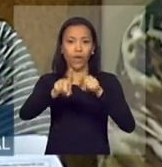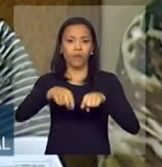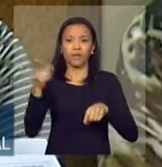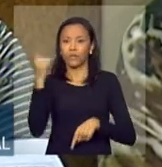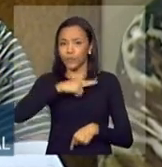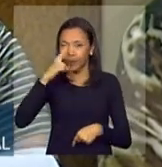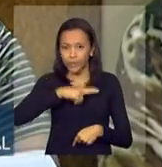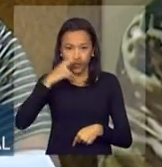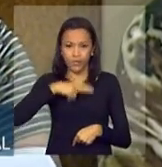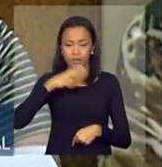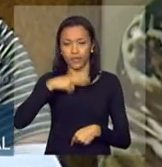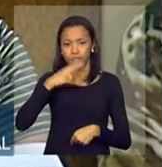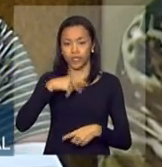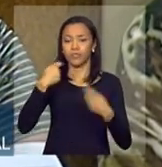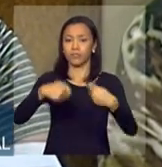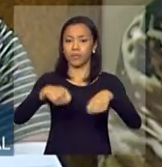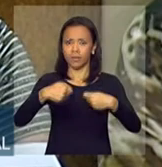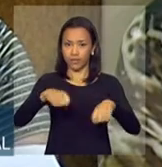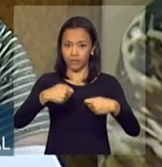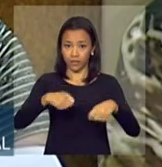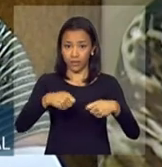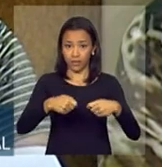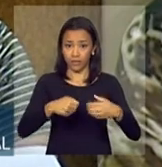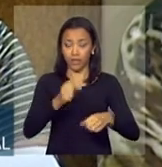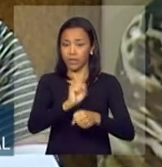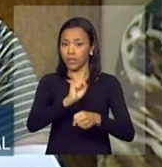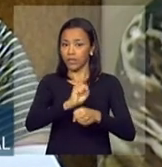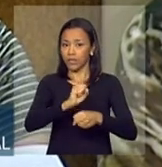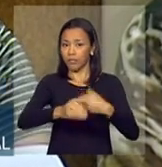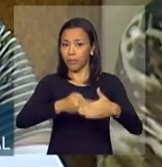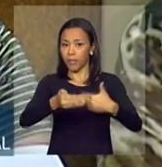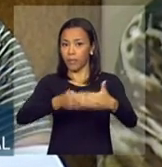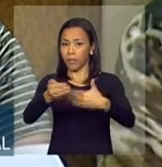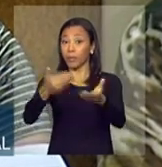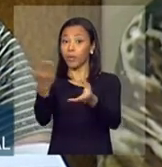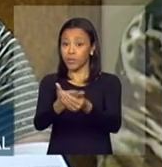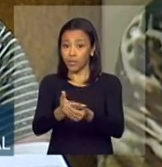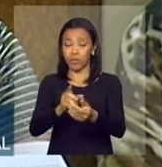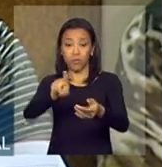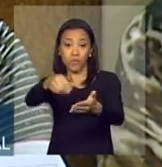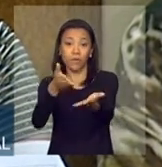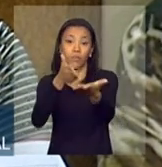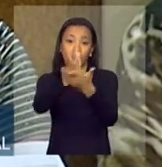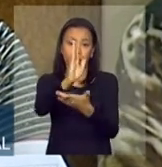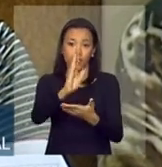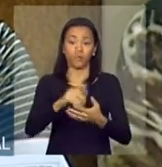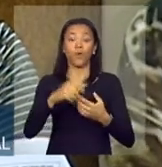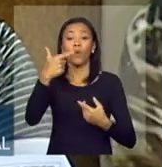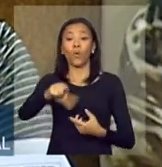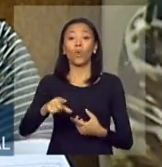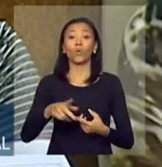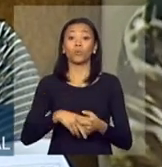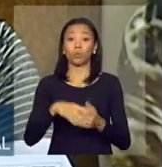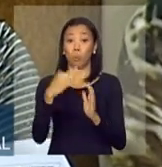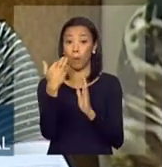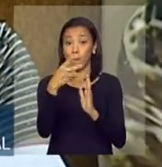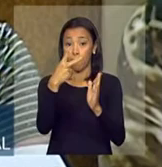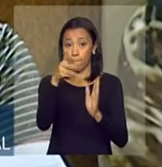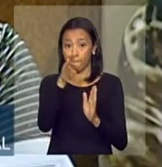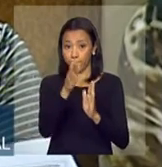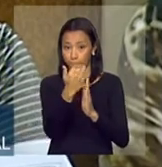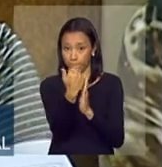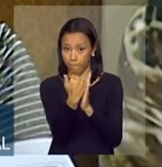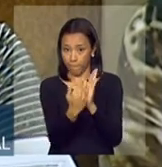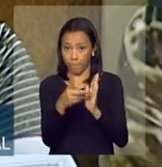urgente, necessita da tramitação para que ele seja aprovado. Plano de prevenção de controle da obesidade. A gestão